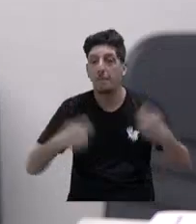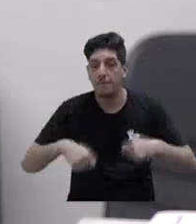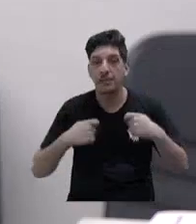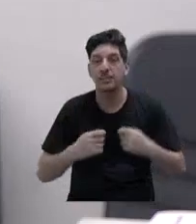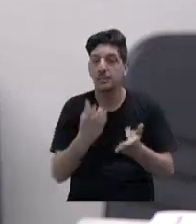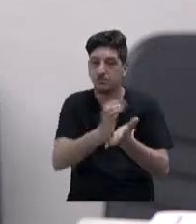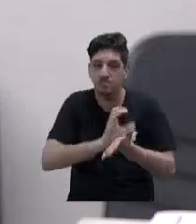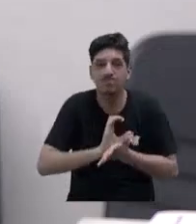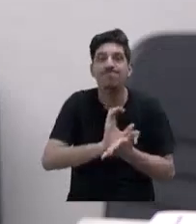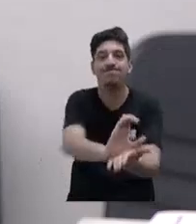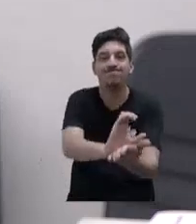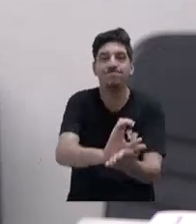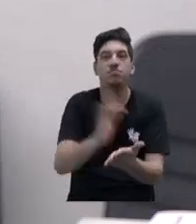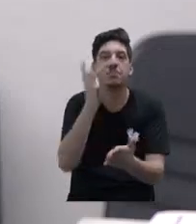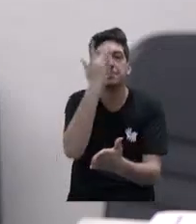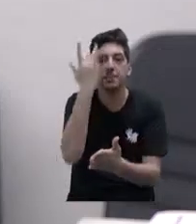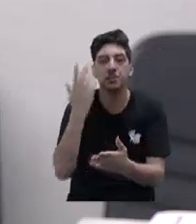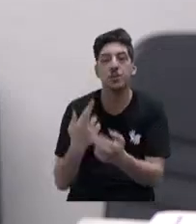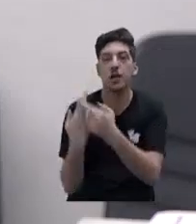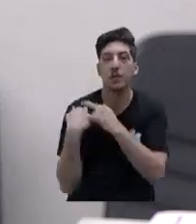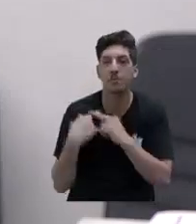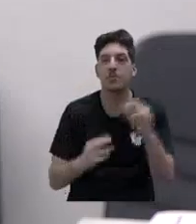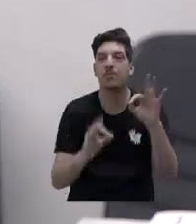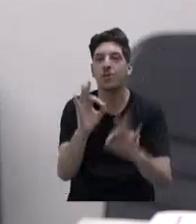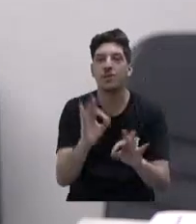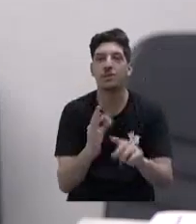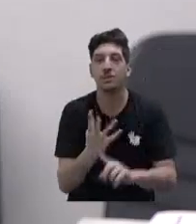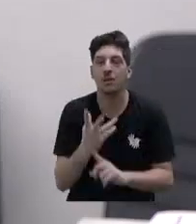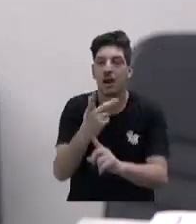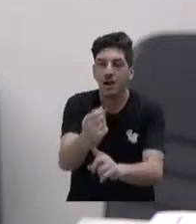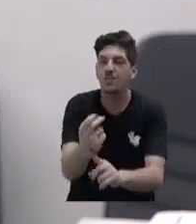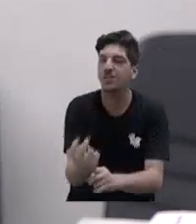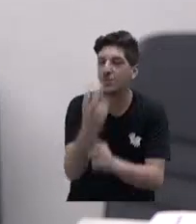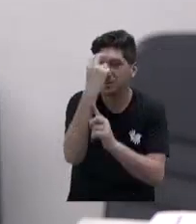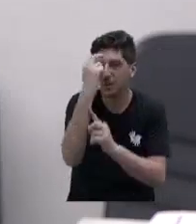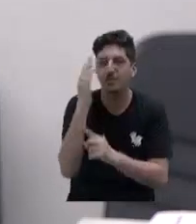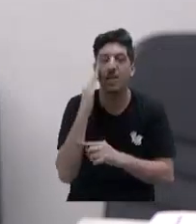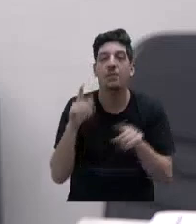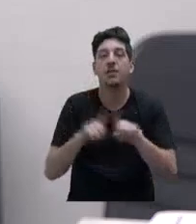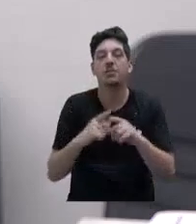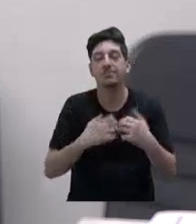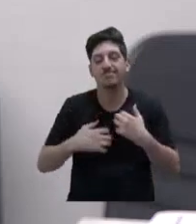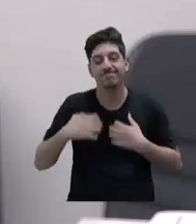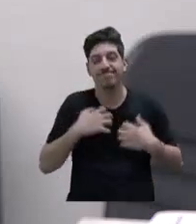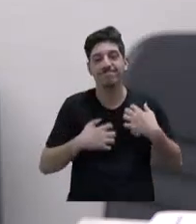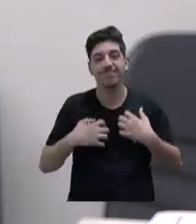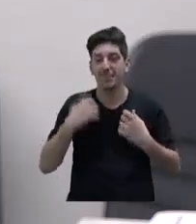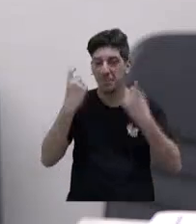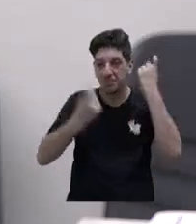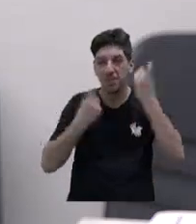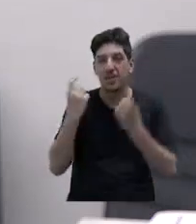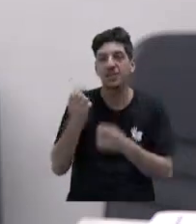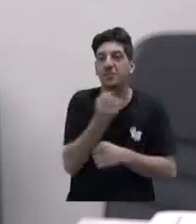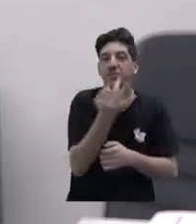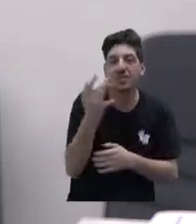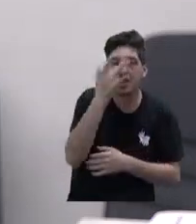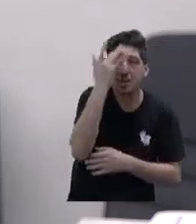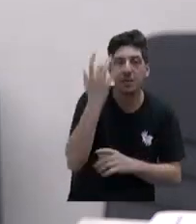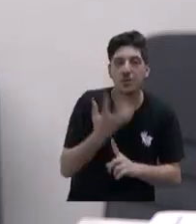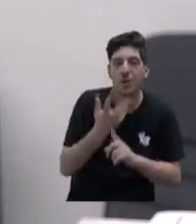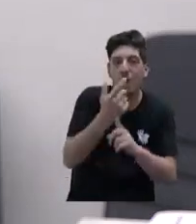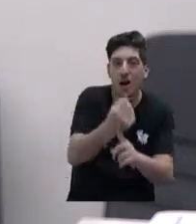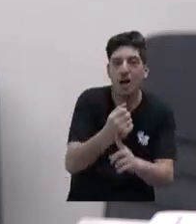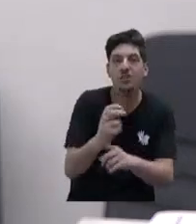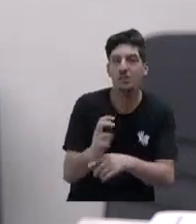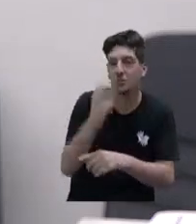para os produtores culturais. E a gente também está angustiado com o número de produtores culturais, gestores, que